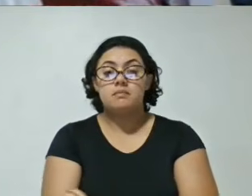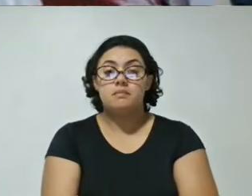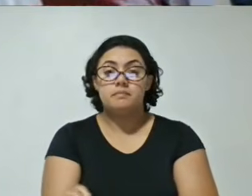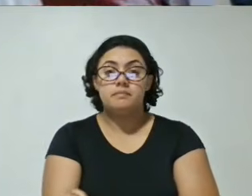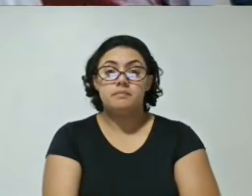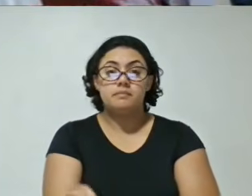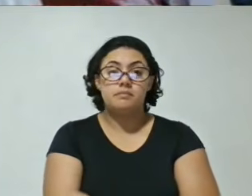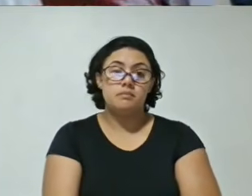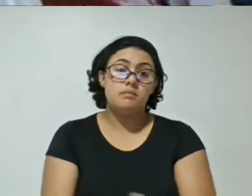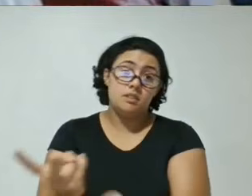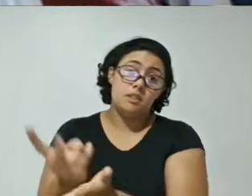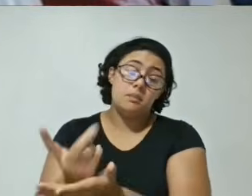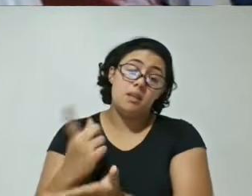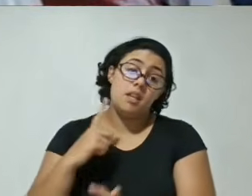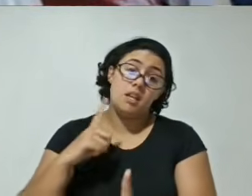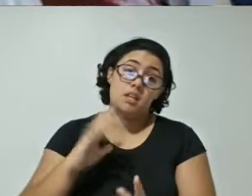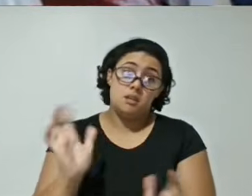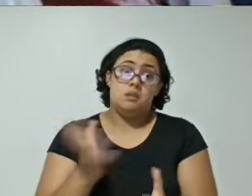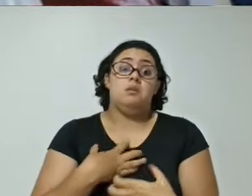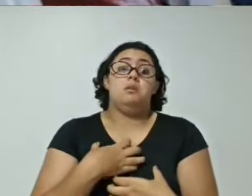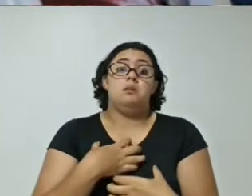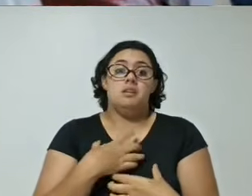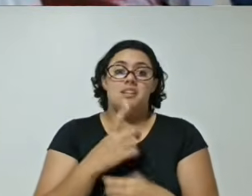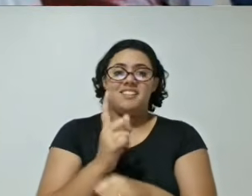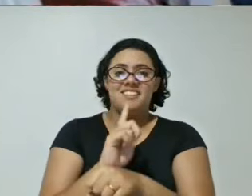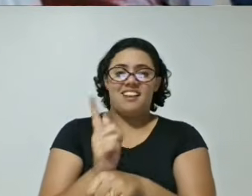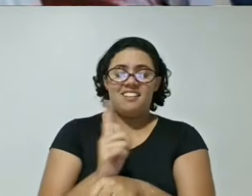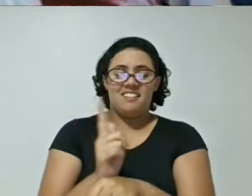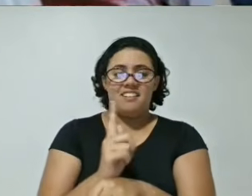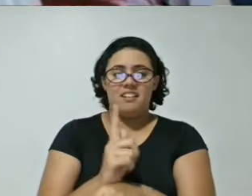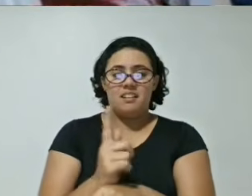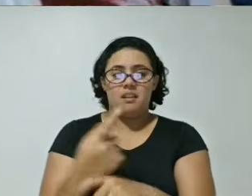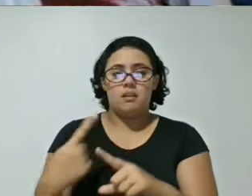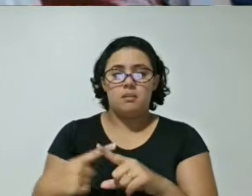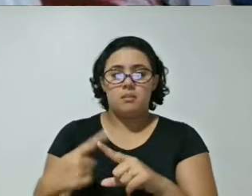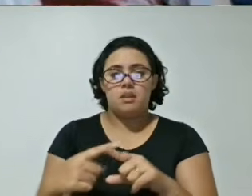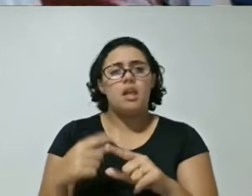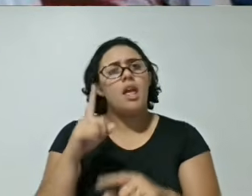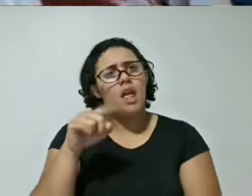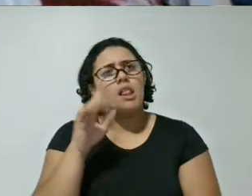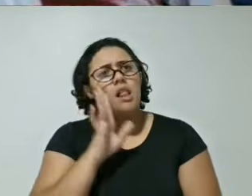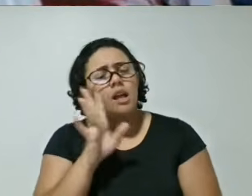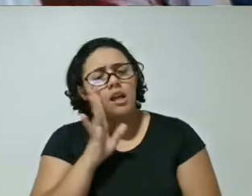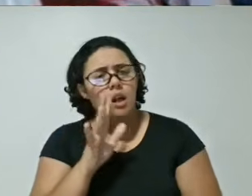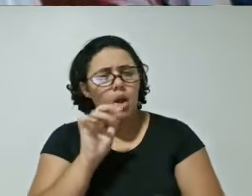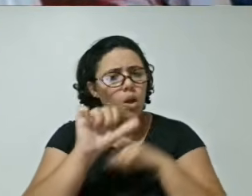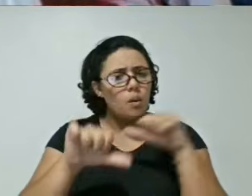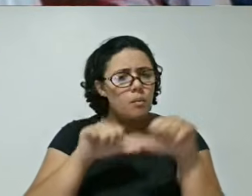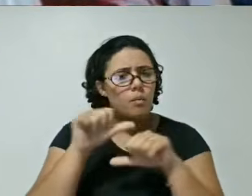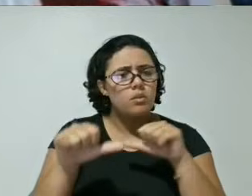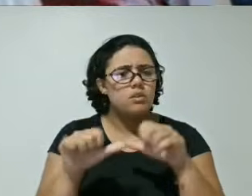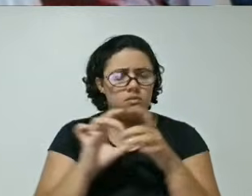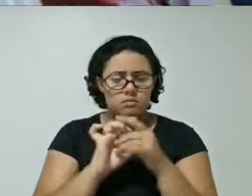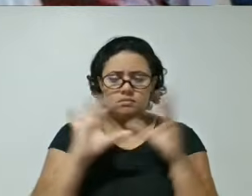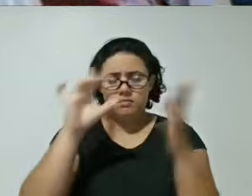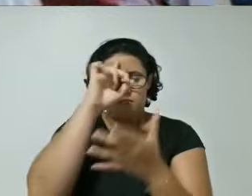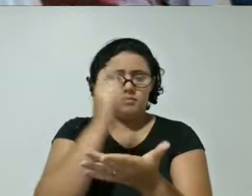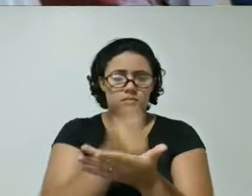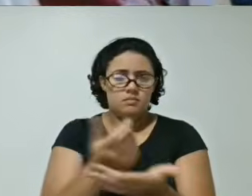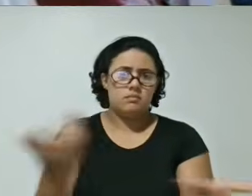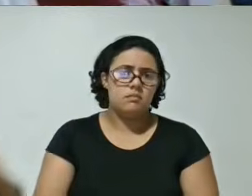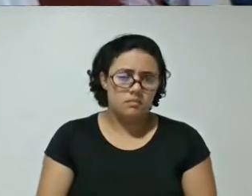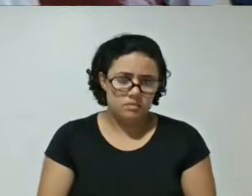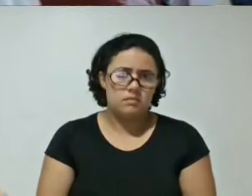né? Quando troca a gestão, e por isso que é legal essa alternância a democracia traz isso para a gente, né?